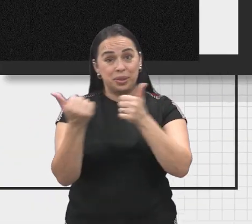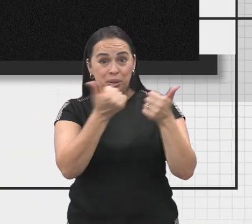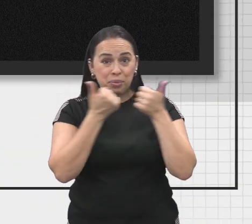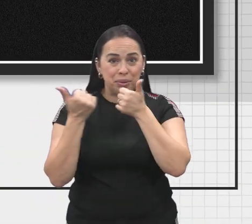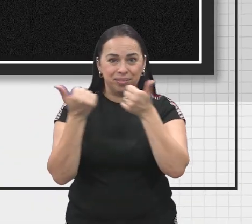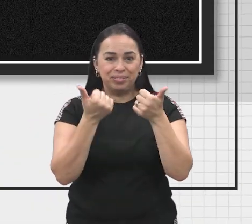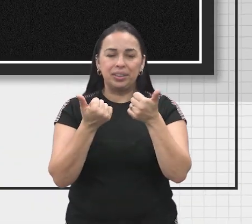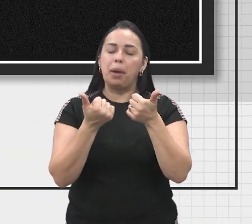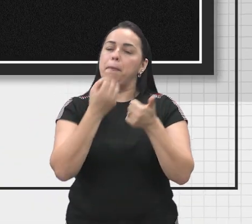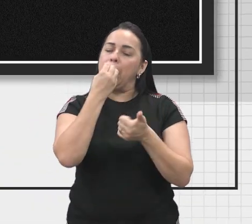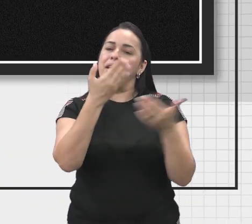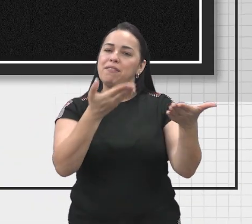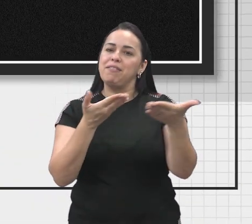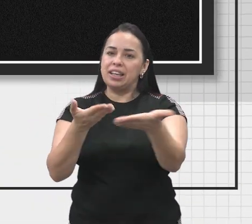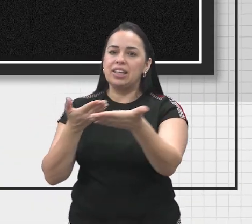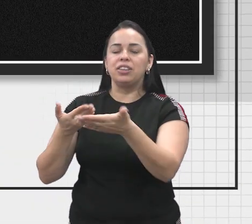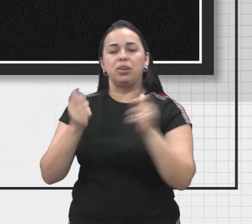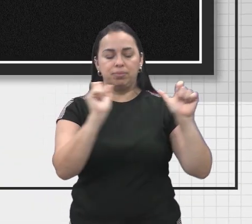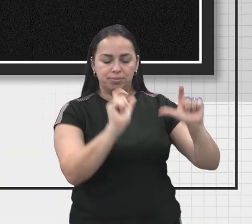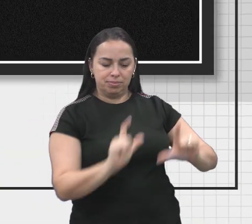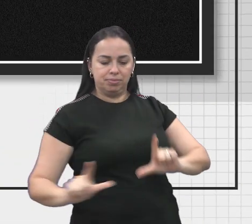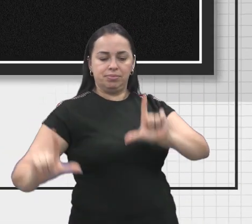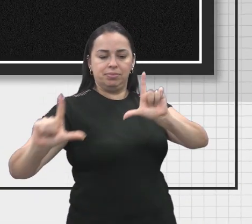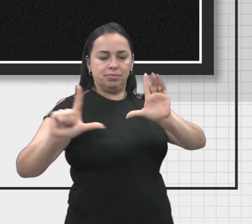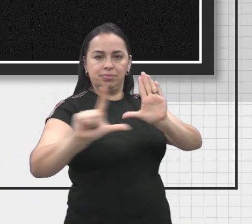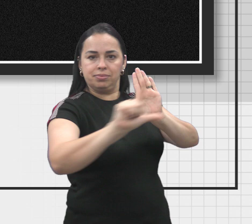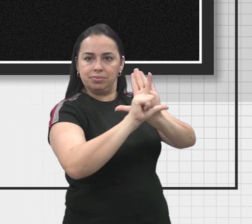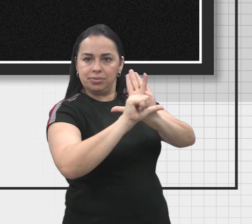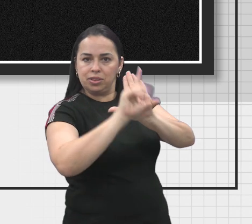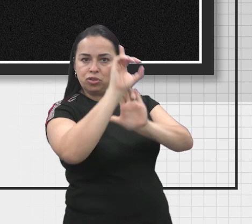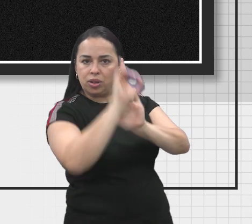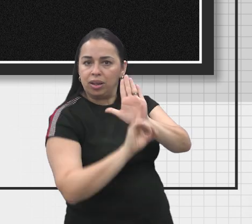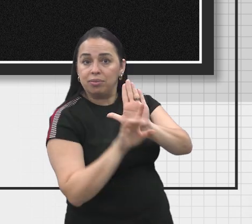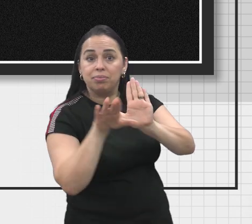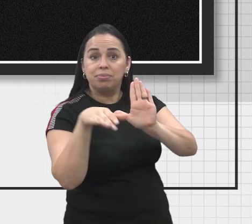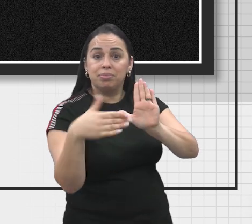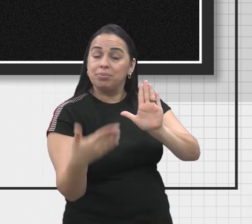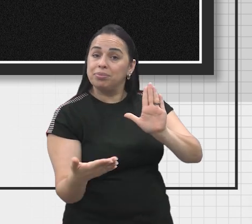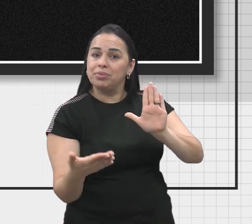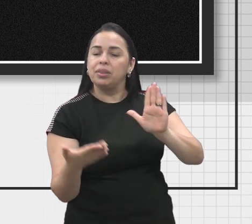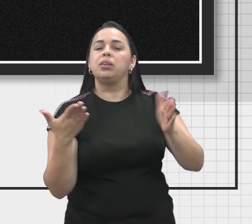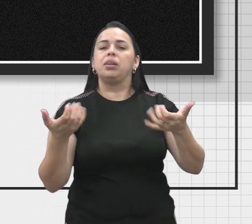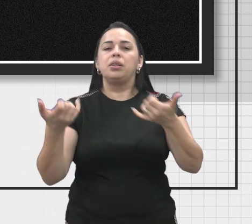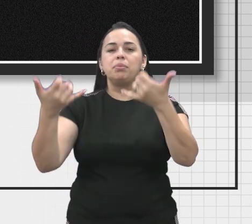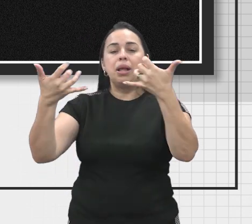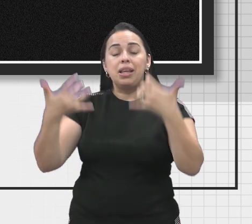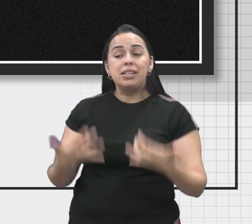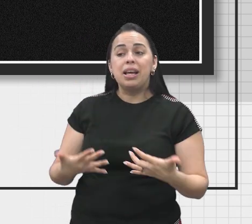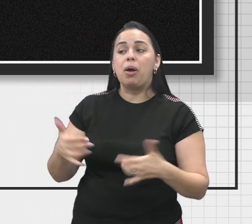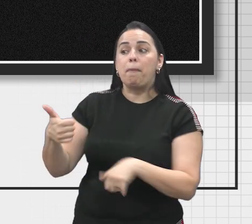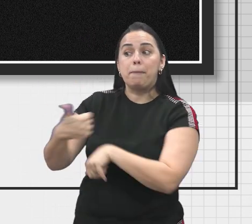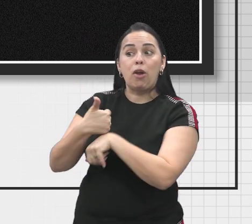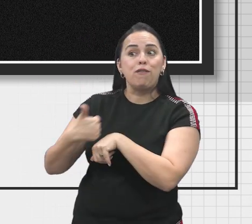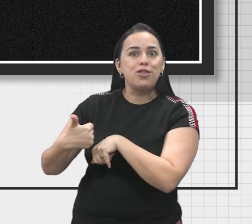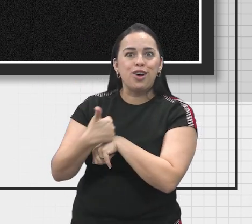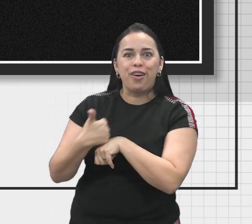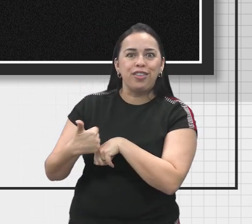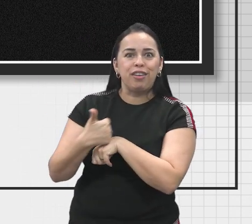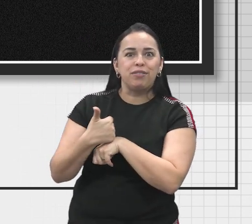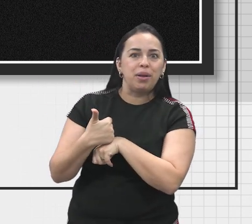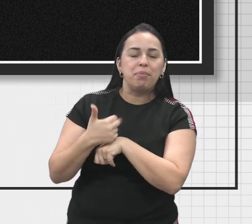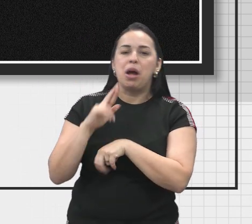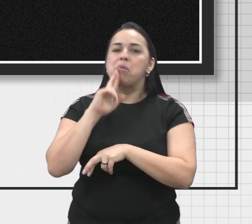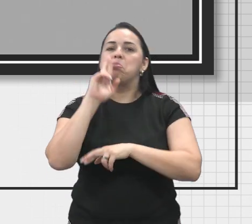Olá, tudo bem com você? Bem-vindo a mais um episódio do quadro Seu Direito. Aqui a gente conta com a ajuda de especialistas